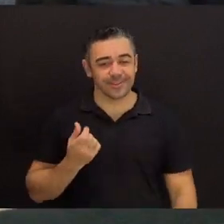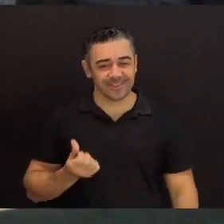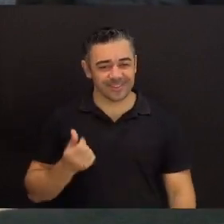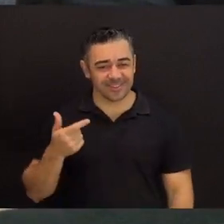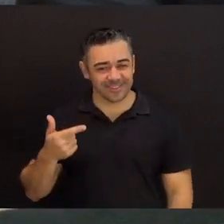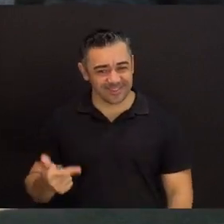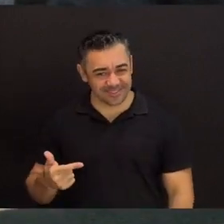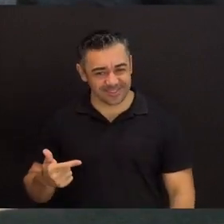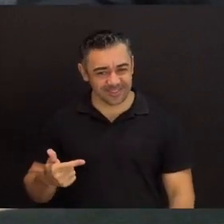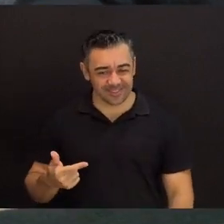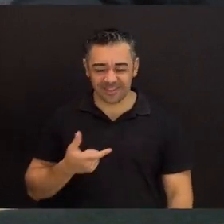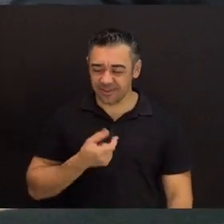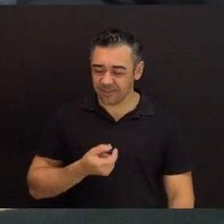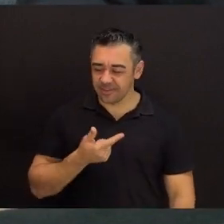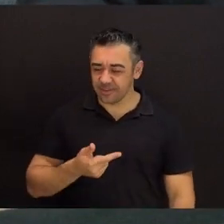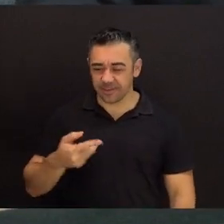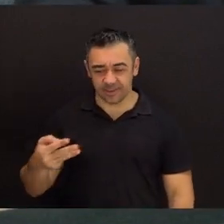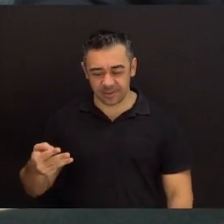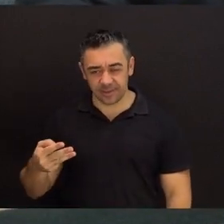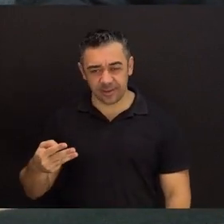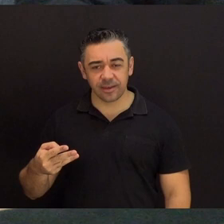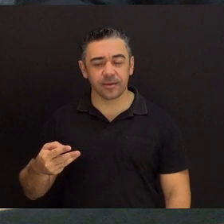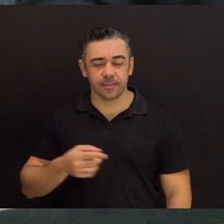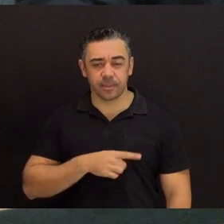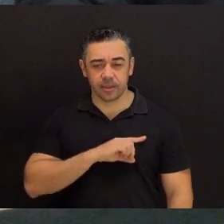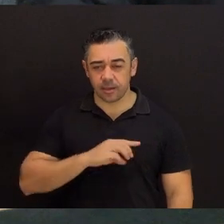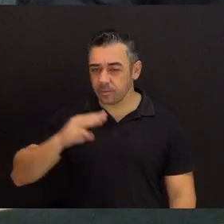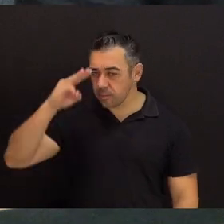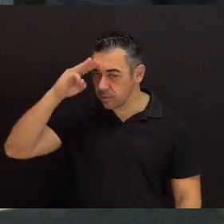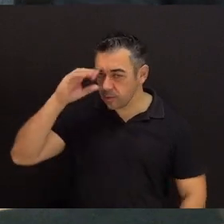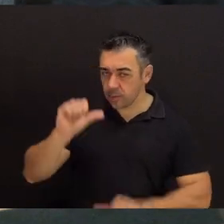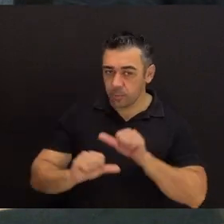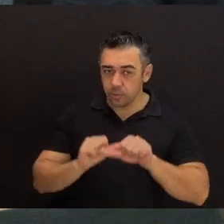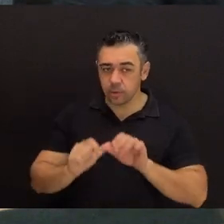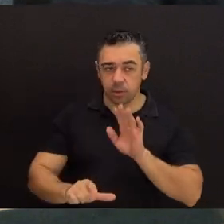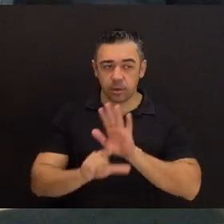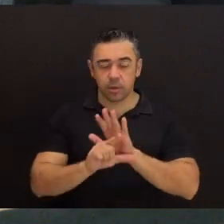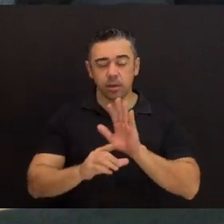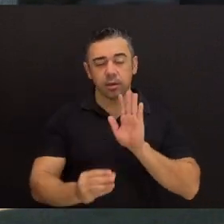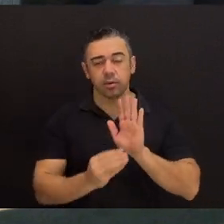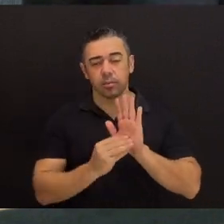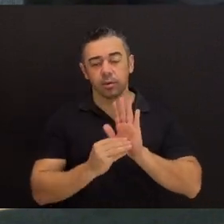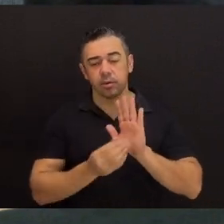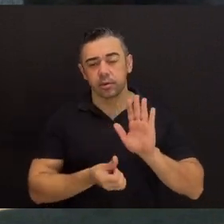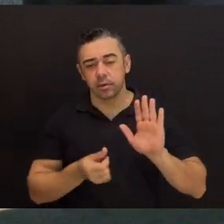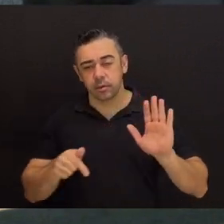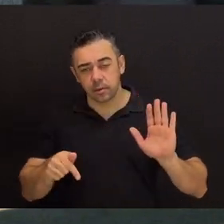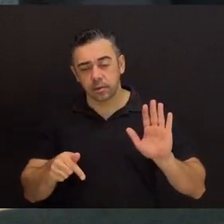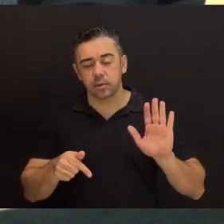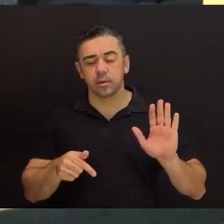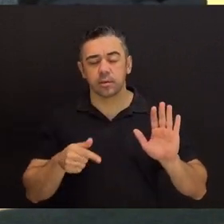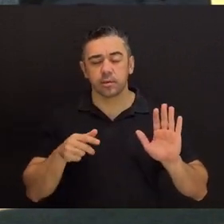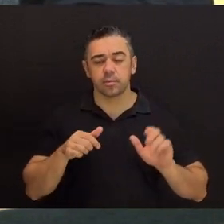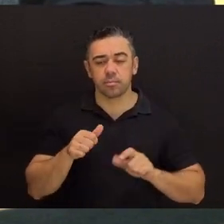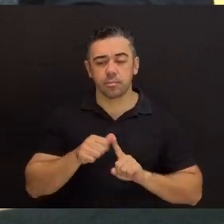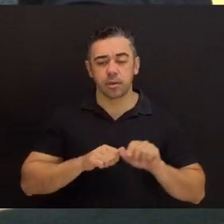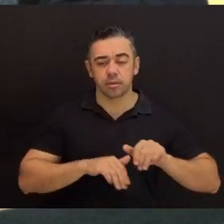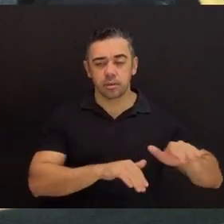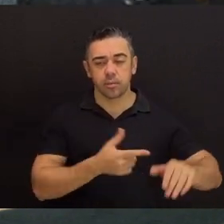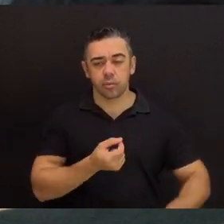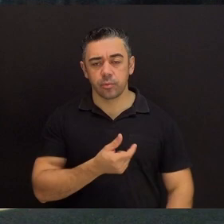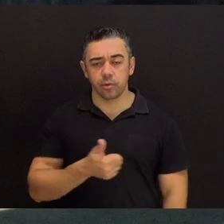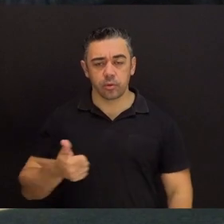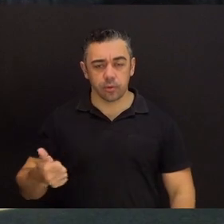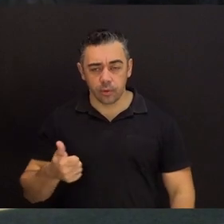de 2023 delegado Michel que altera dispositivos da lei complementar 67 e dezembro 2011 que instituiu o Código